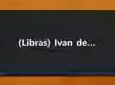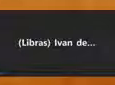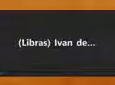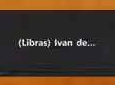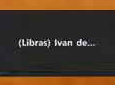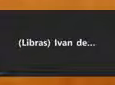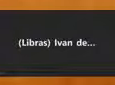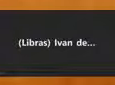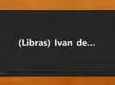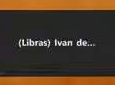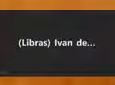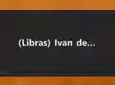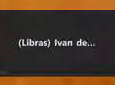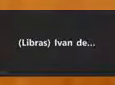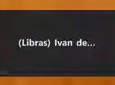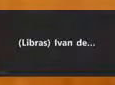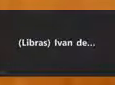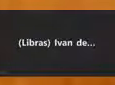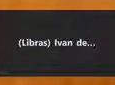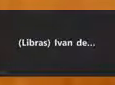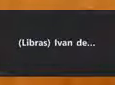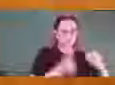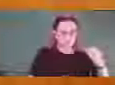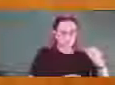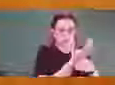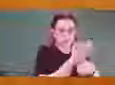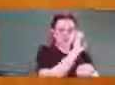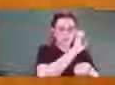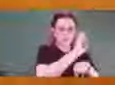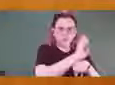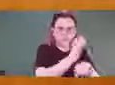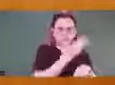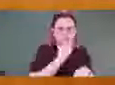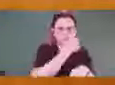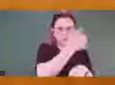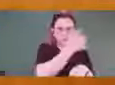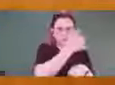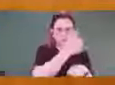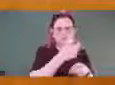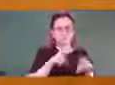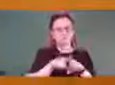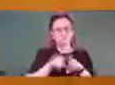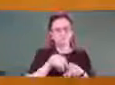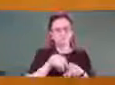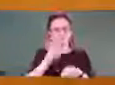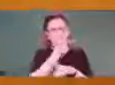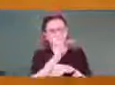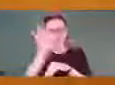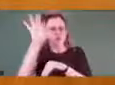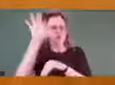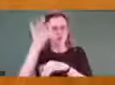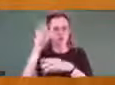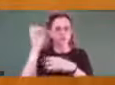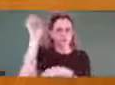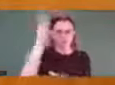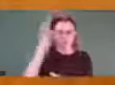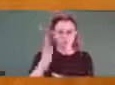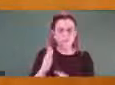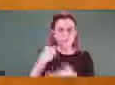a construção de um outro estado e de um outro Brasil o federalismo brasileiro a importância da transparência